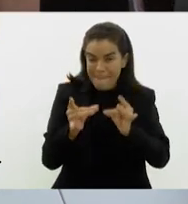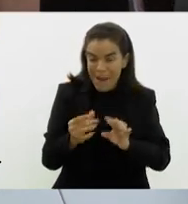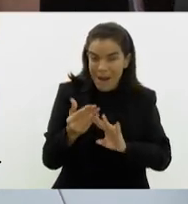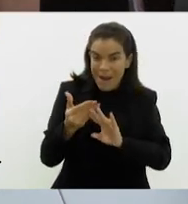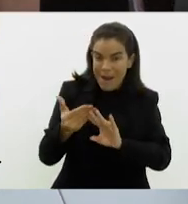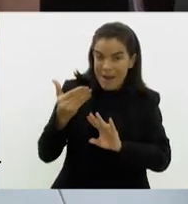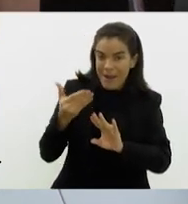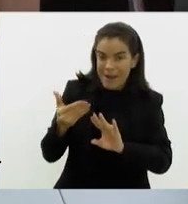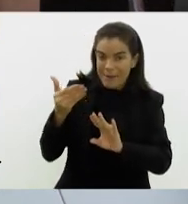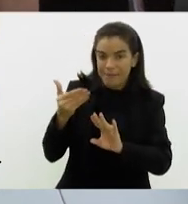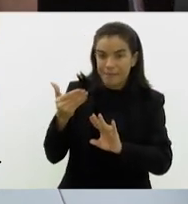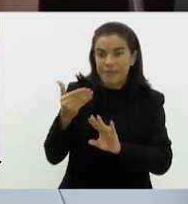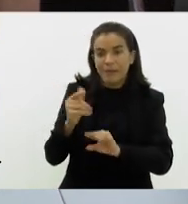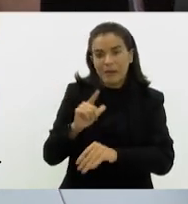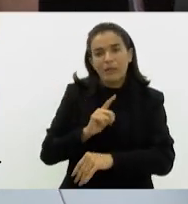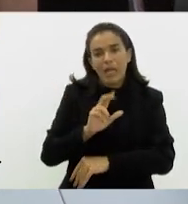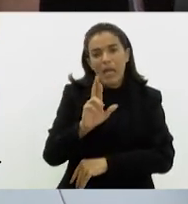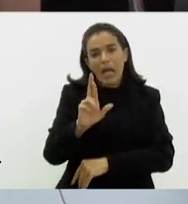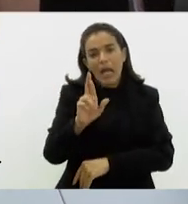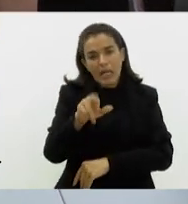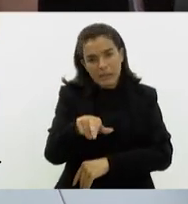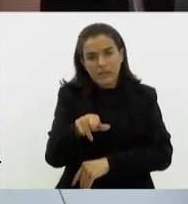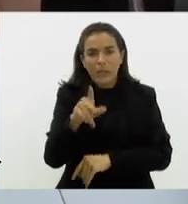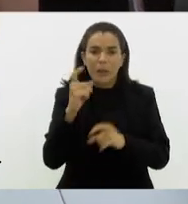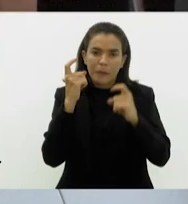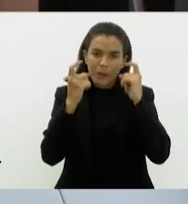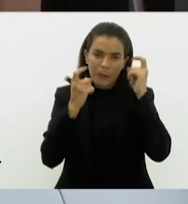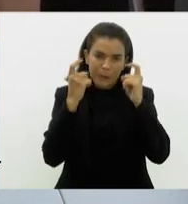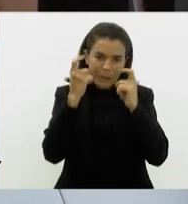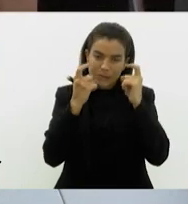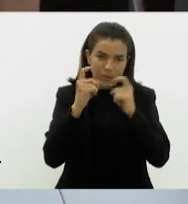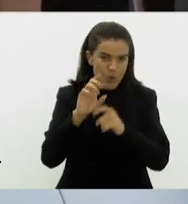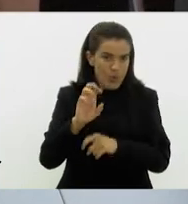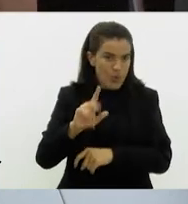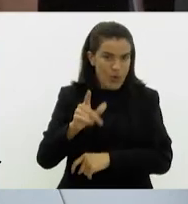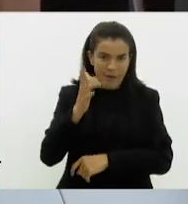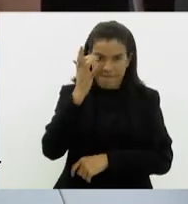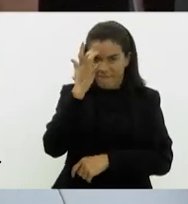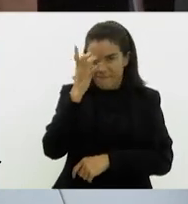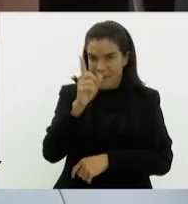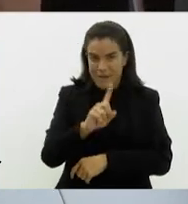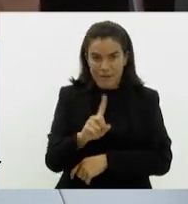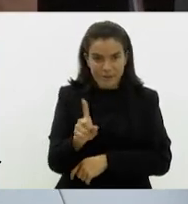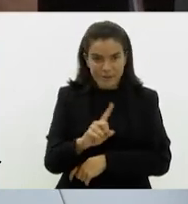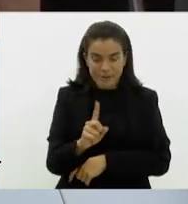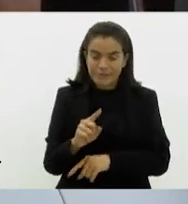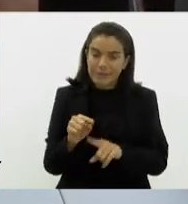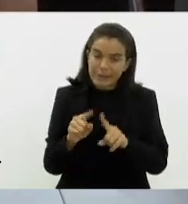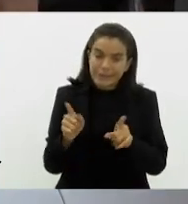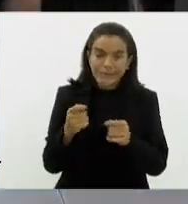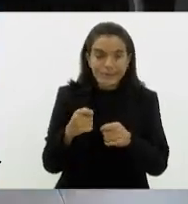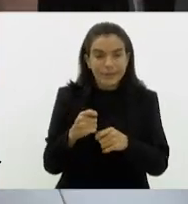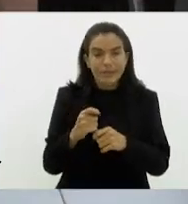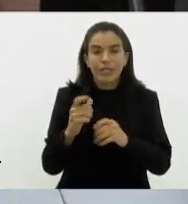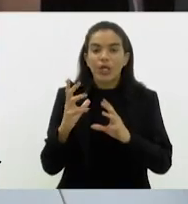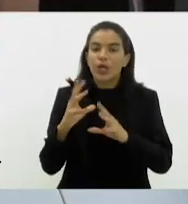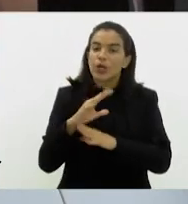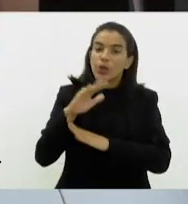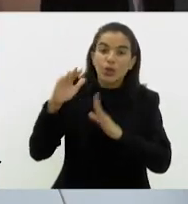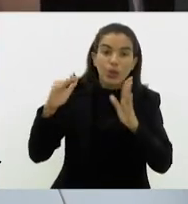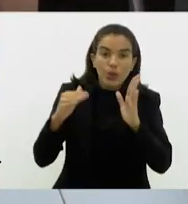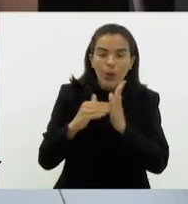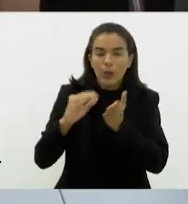tem razão a sua preocupação. Não é fácil resolver, a não ser que dissesse assim. Todos os